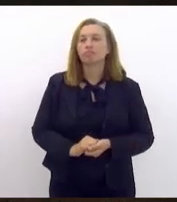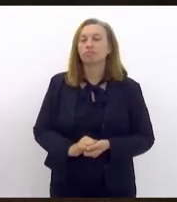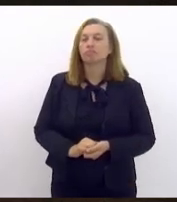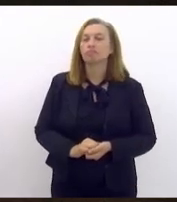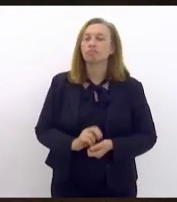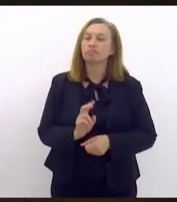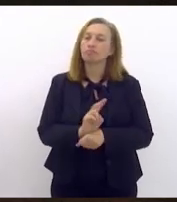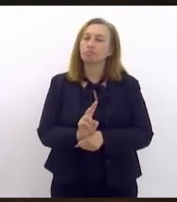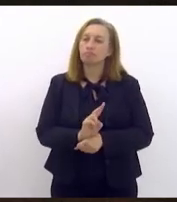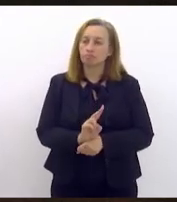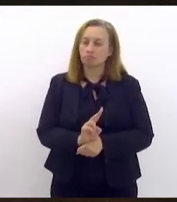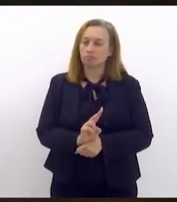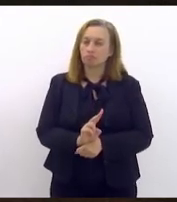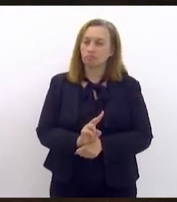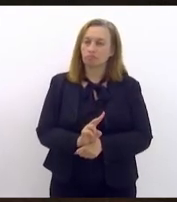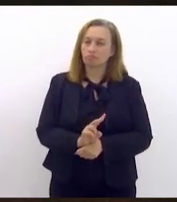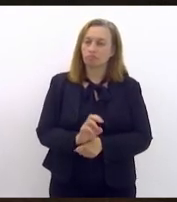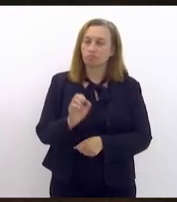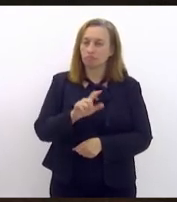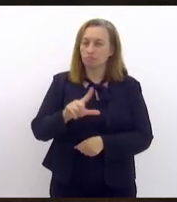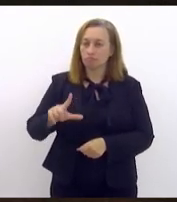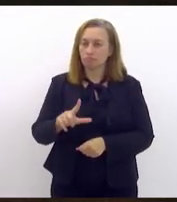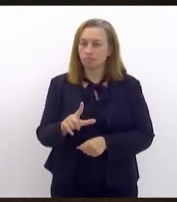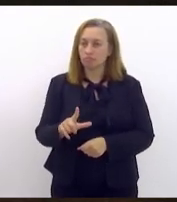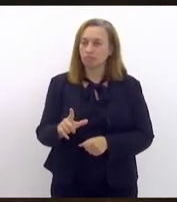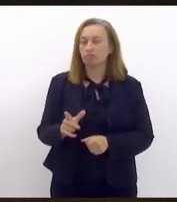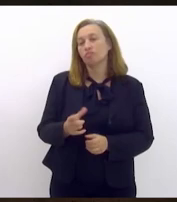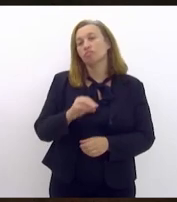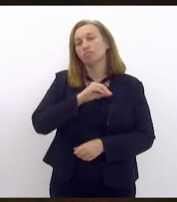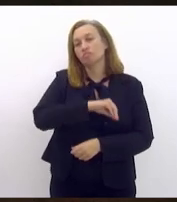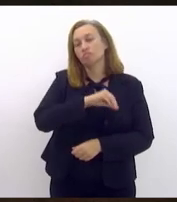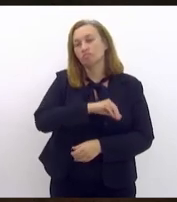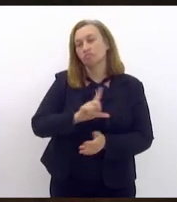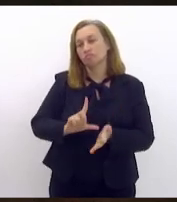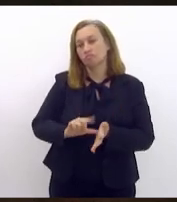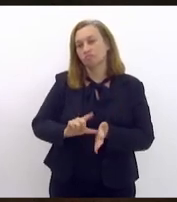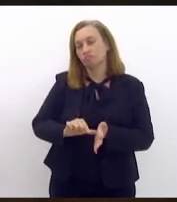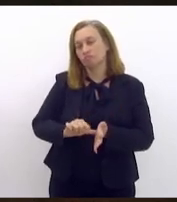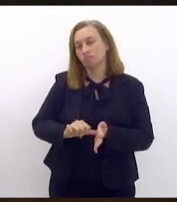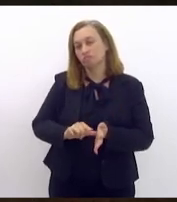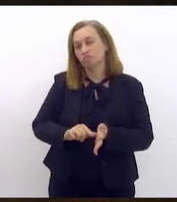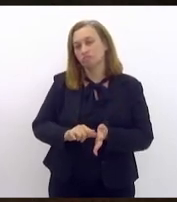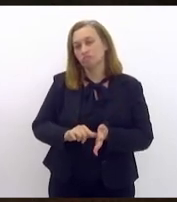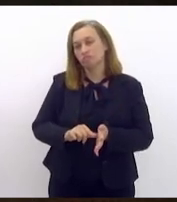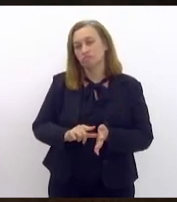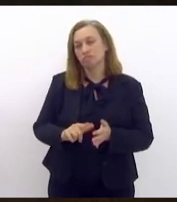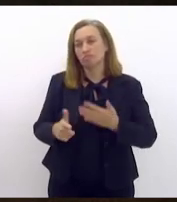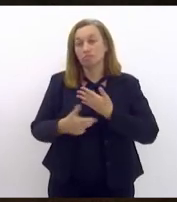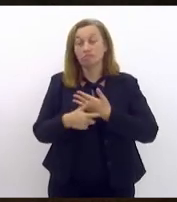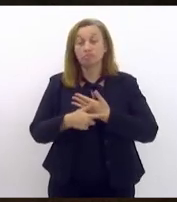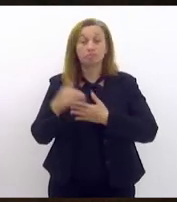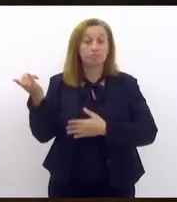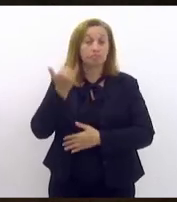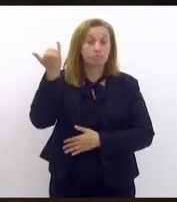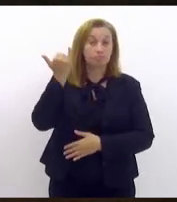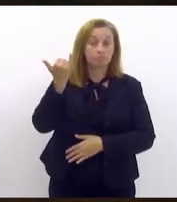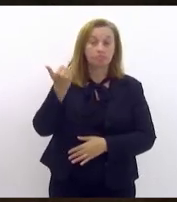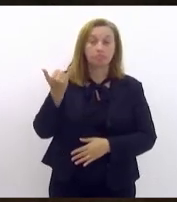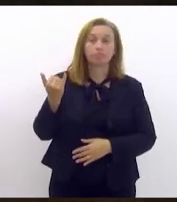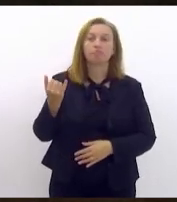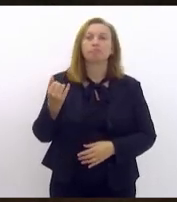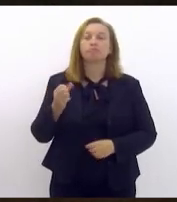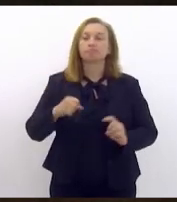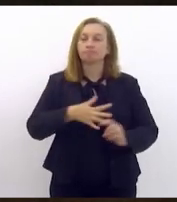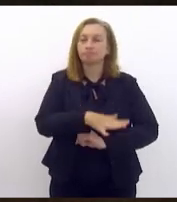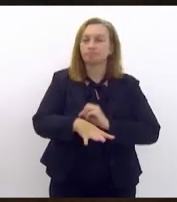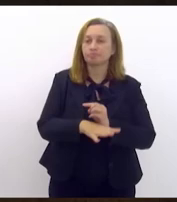atrasados, não estão conseguindo ter tranquilidade para exercer um papel tão importante para a sociedade. A gente sabe que o programa